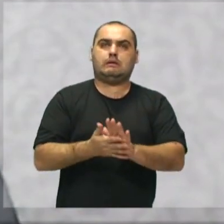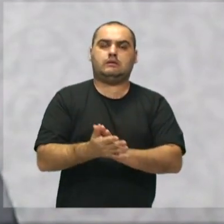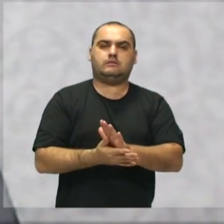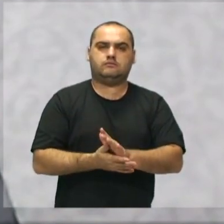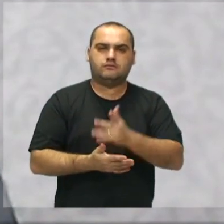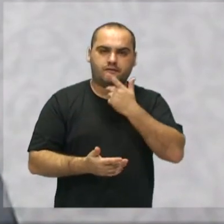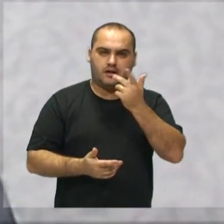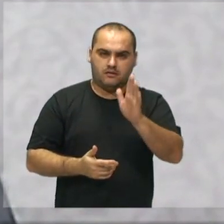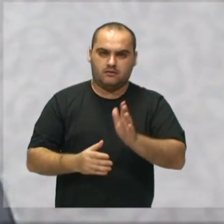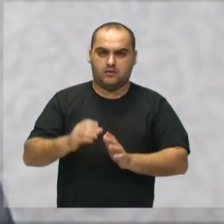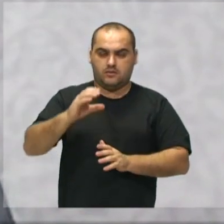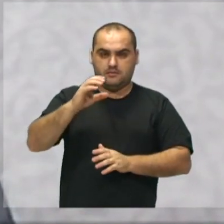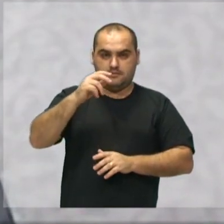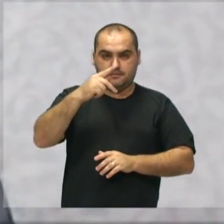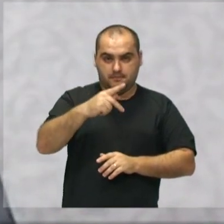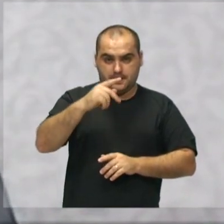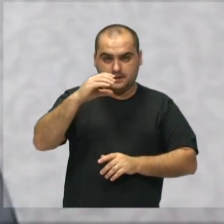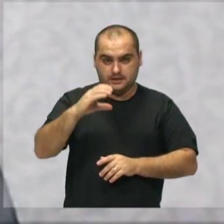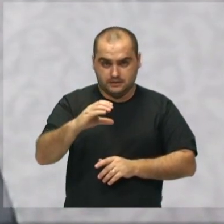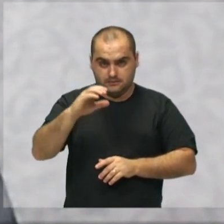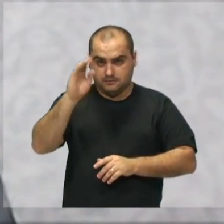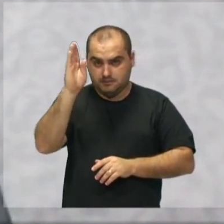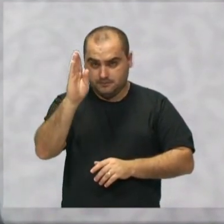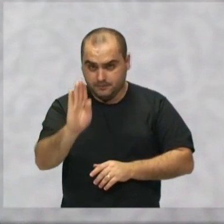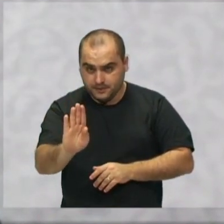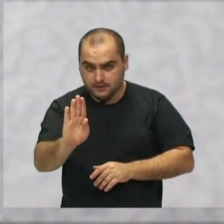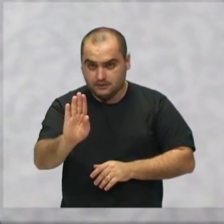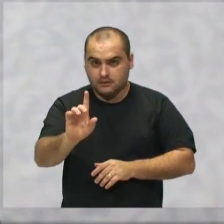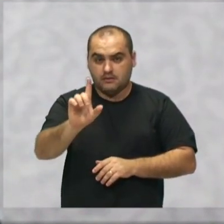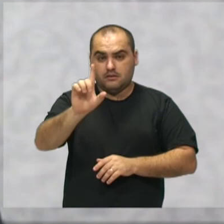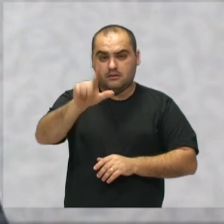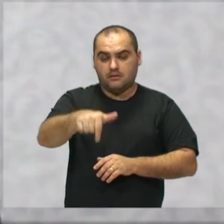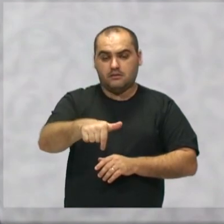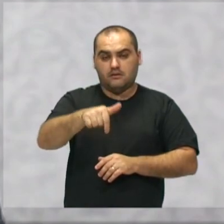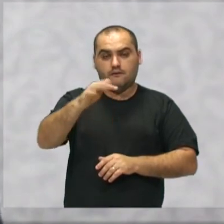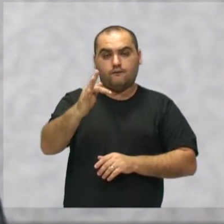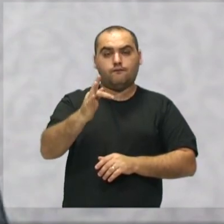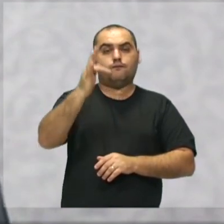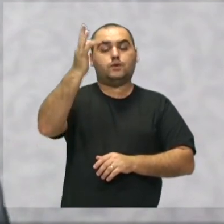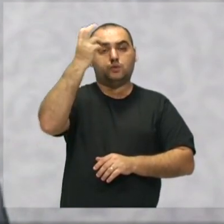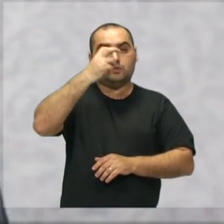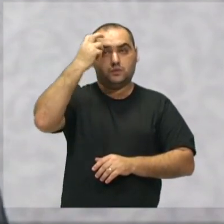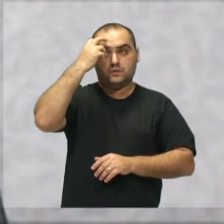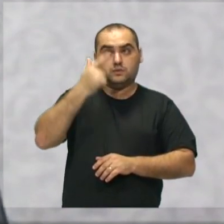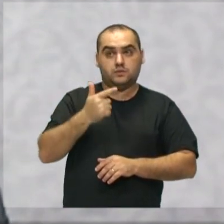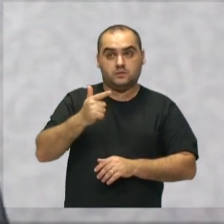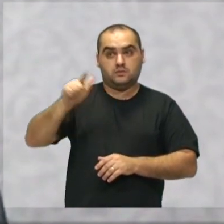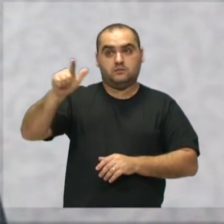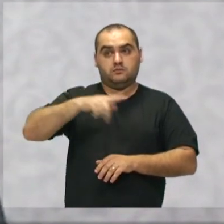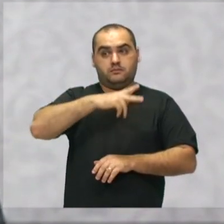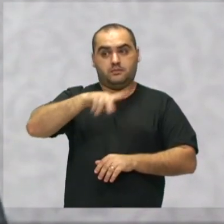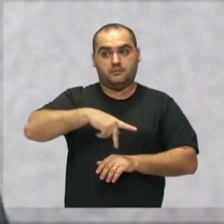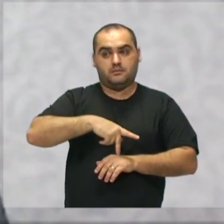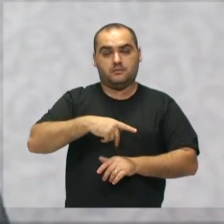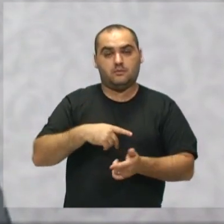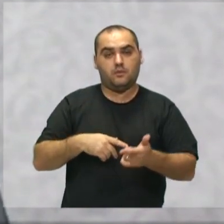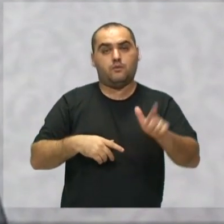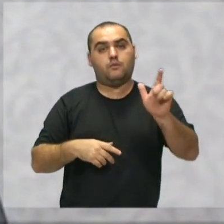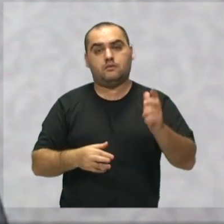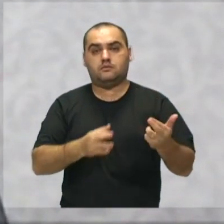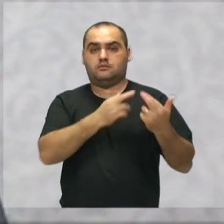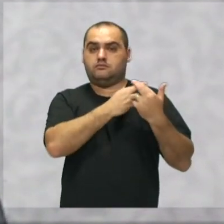fala Partido Comunista do Brasil, é uma importação de um mundo de cultura política de outro país, de outra região, que é a